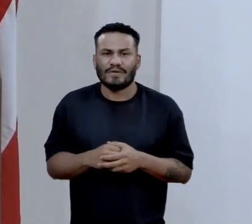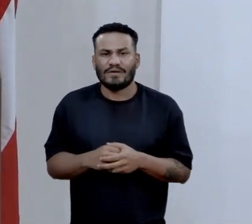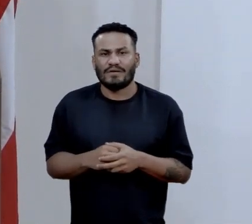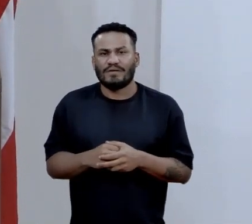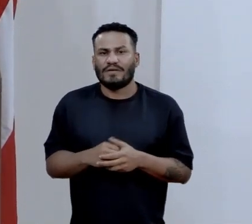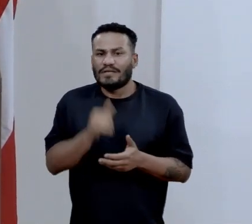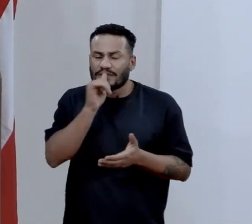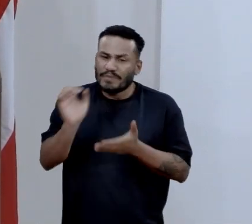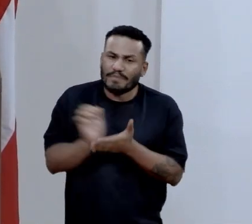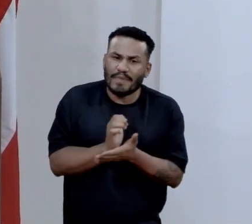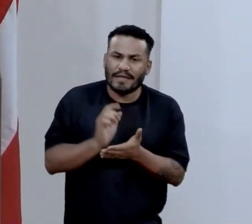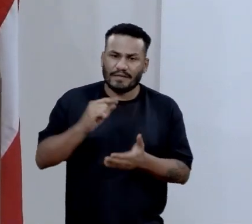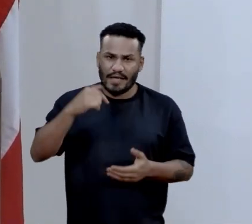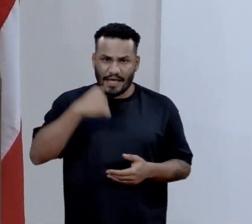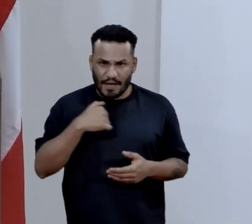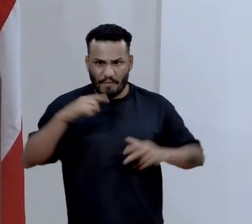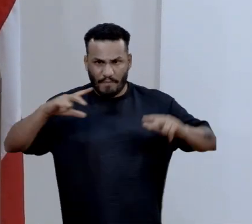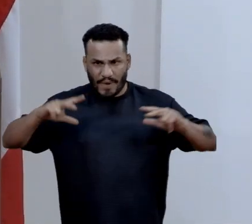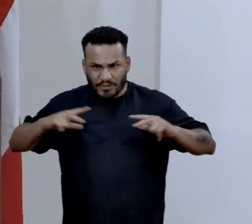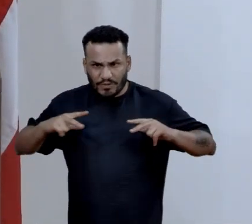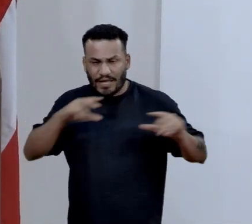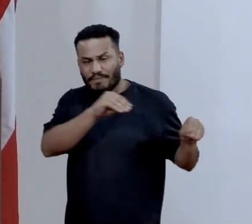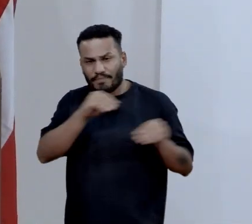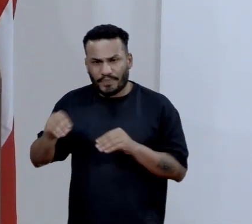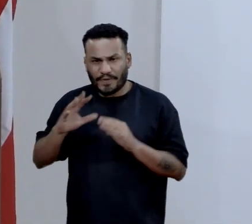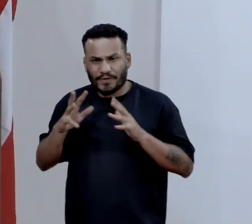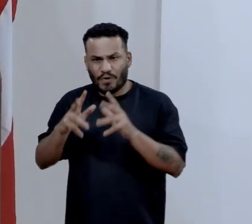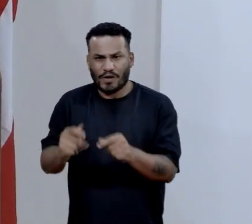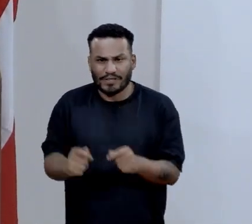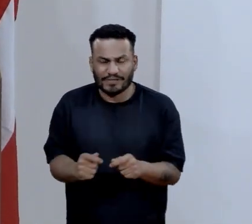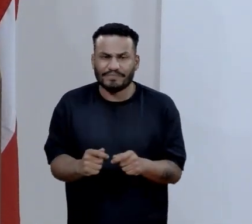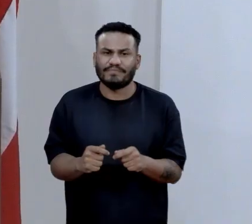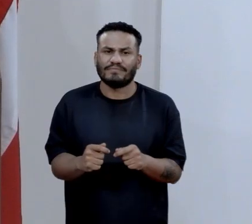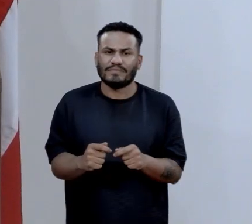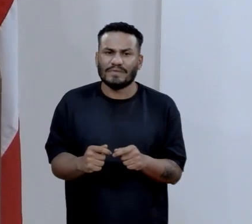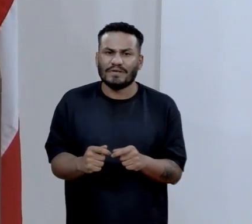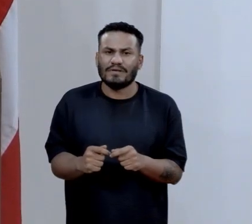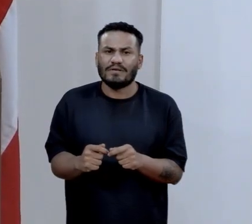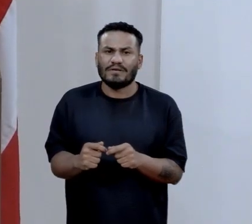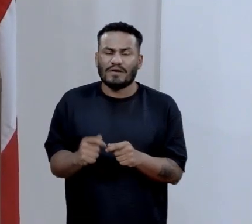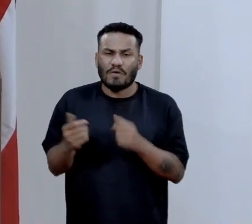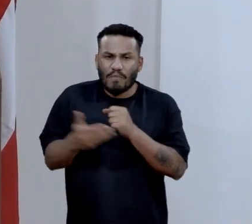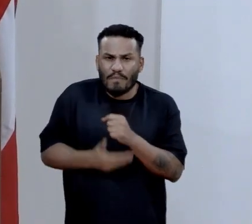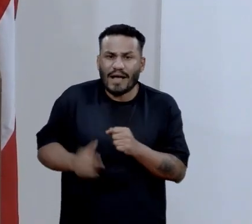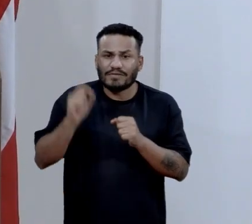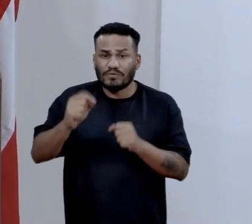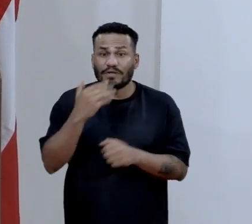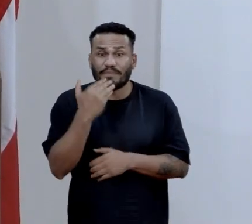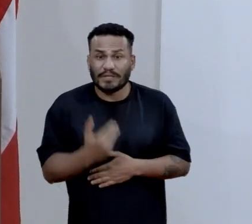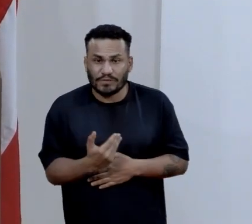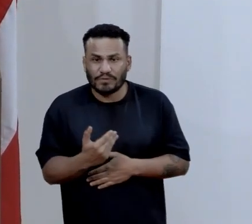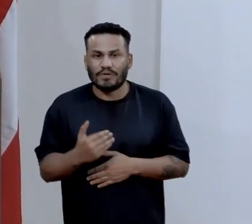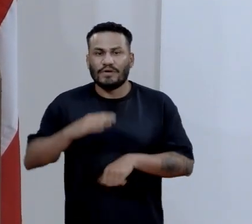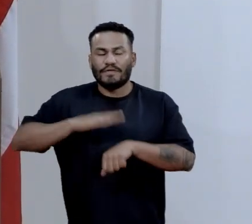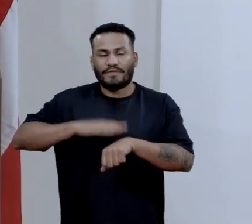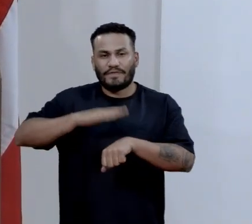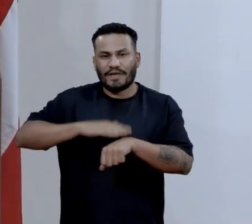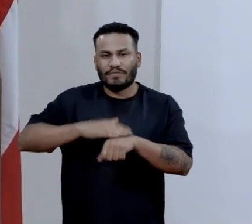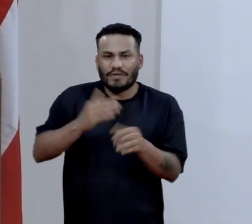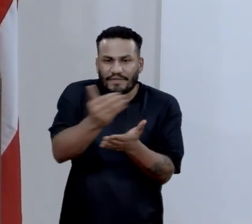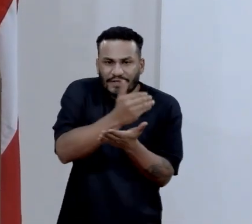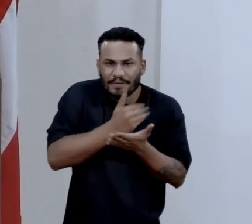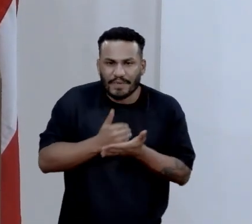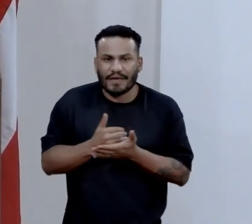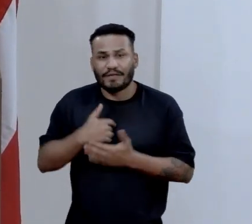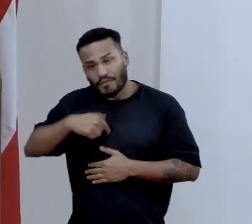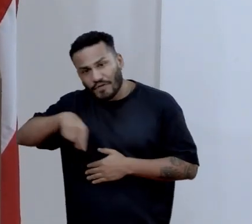ó, das emendas que eu em particular tenho trazido aqui, todas elas, né, foram trazidas com base naquilo que foi solicitado. Foi feito um